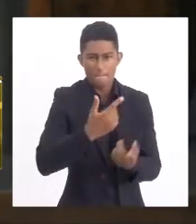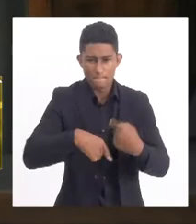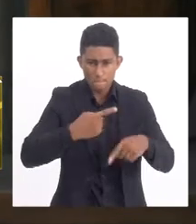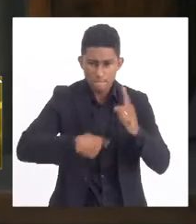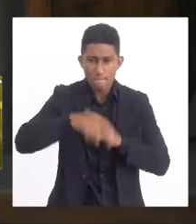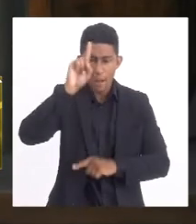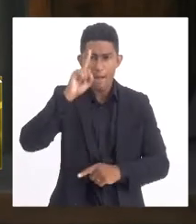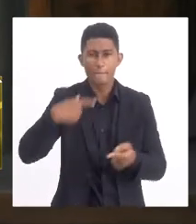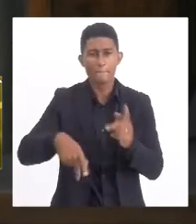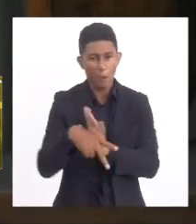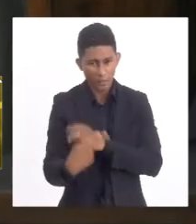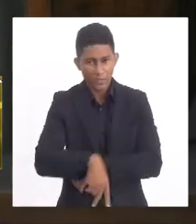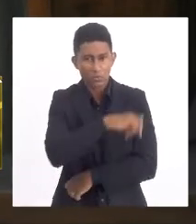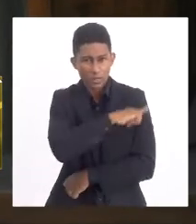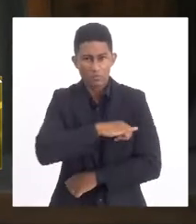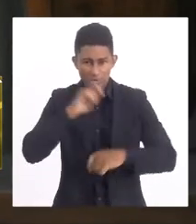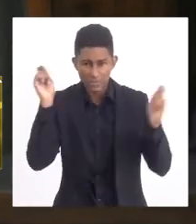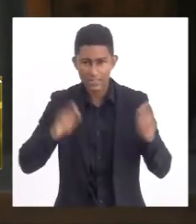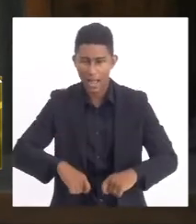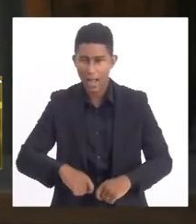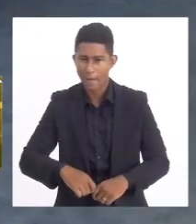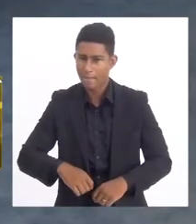E aí